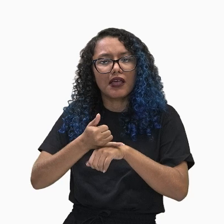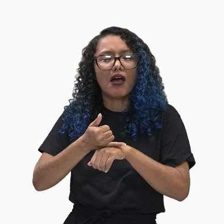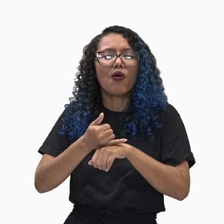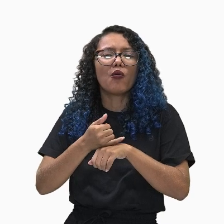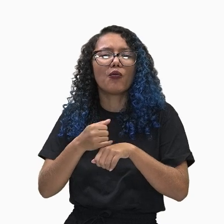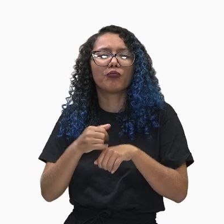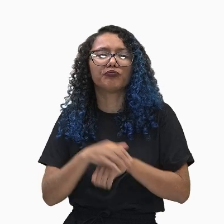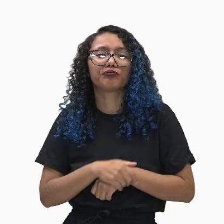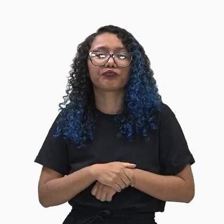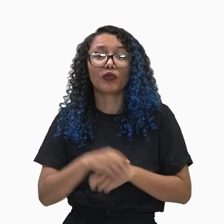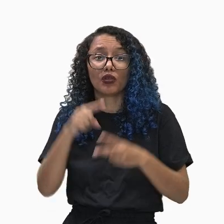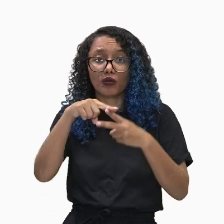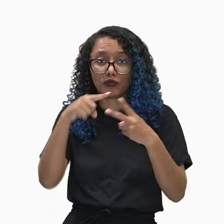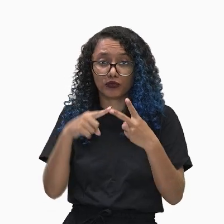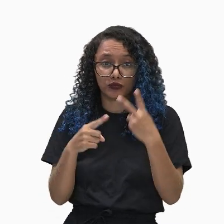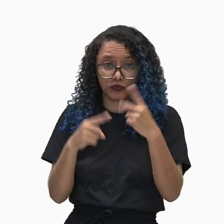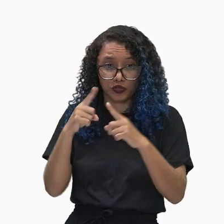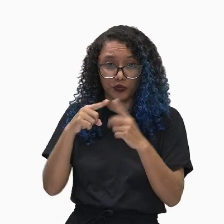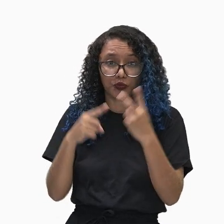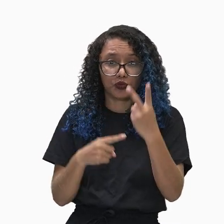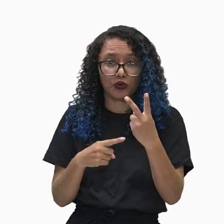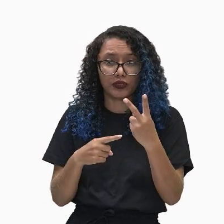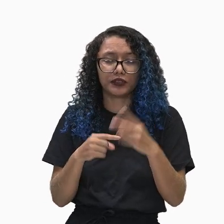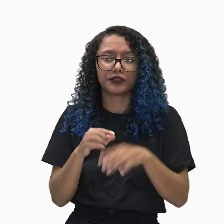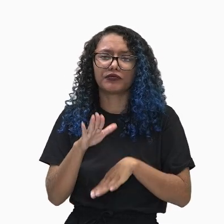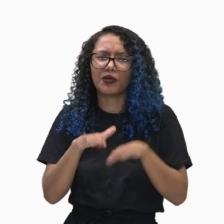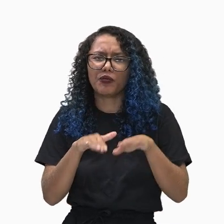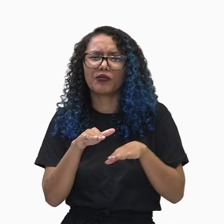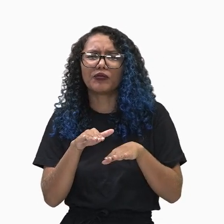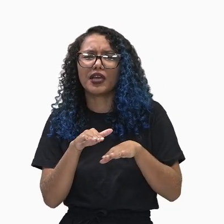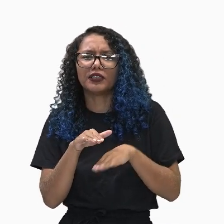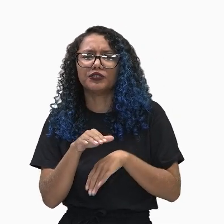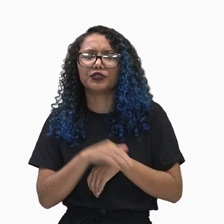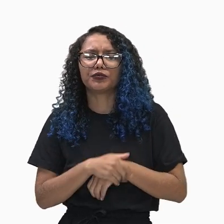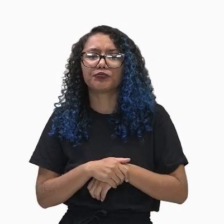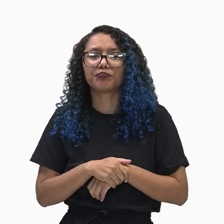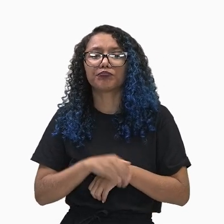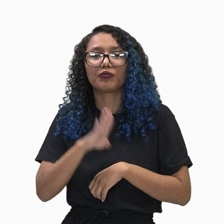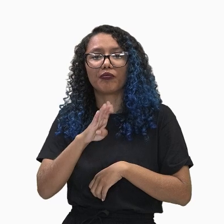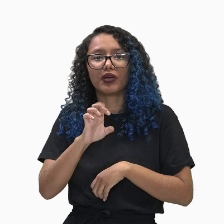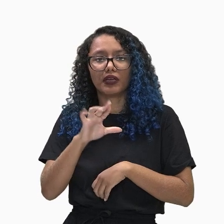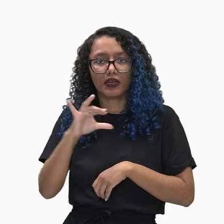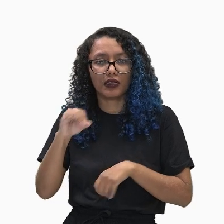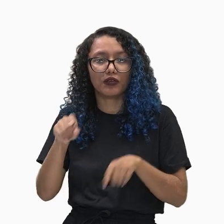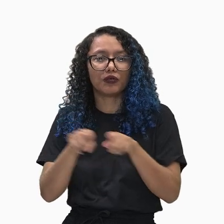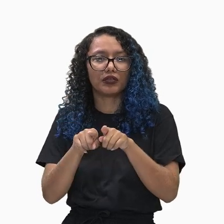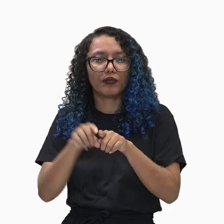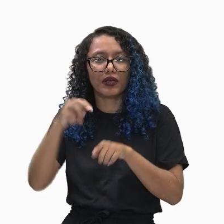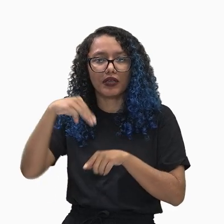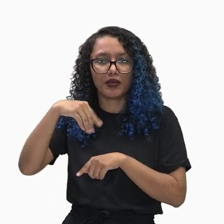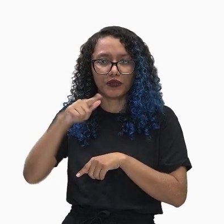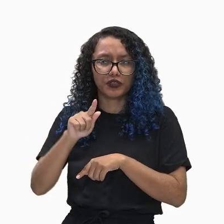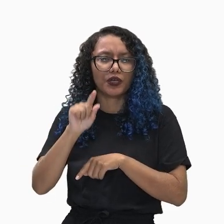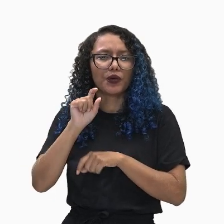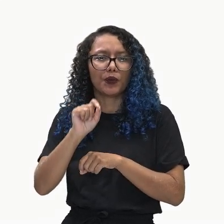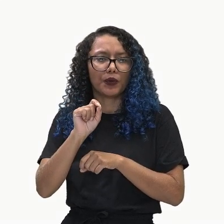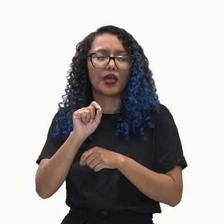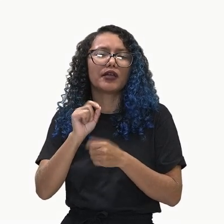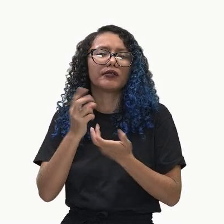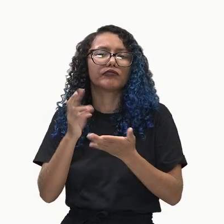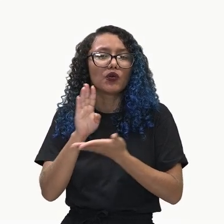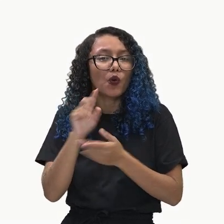com exceção do berílio e do magnésio, são considerados bases fortes.